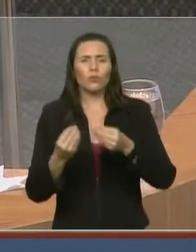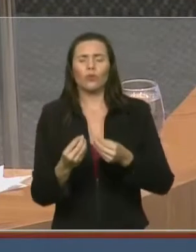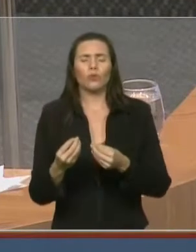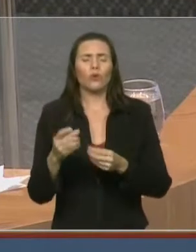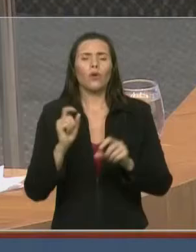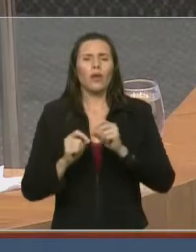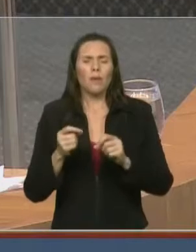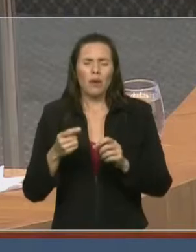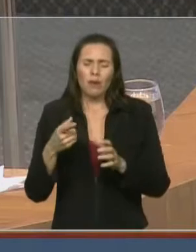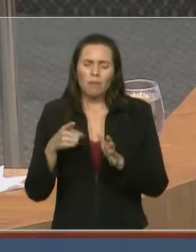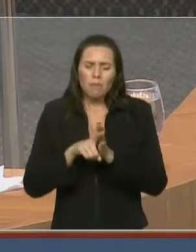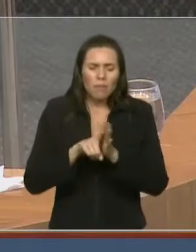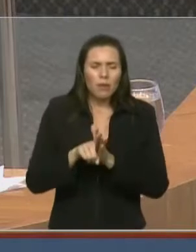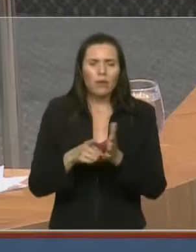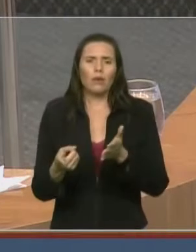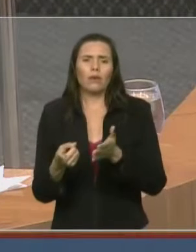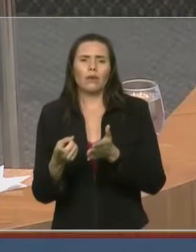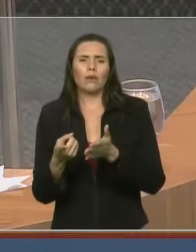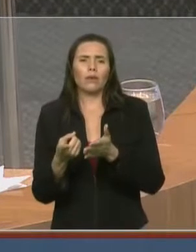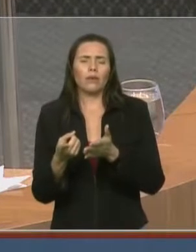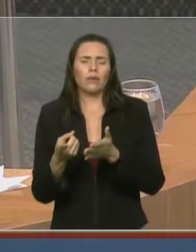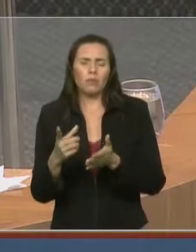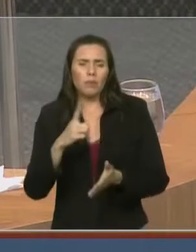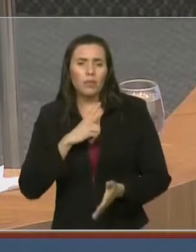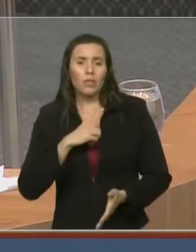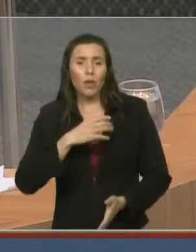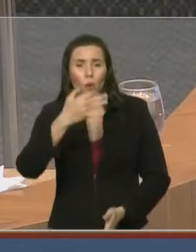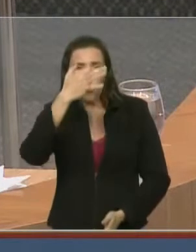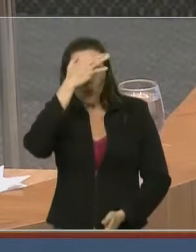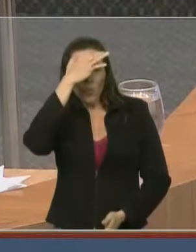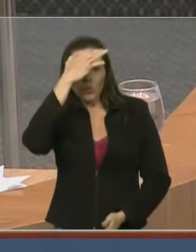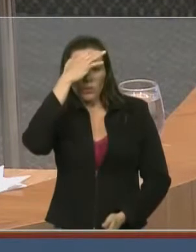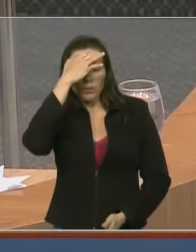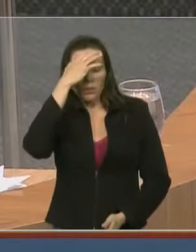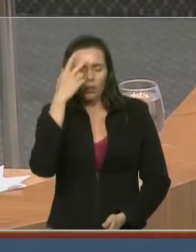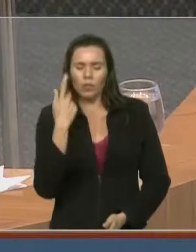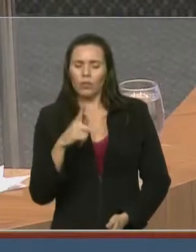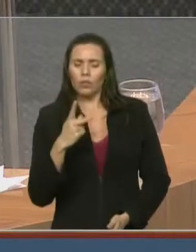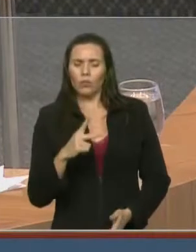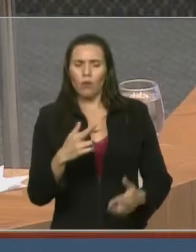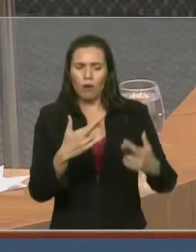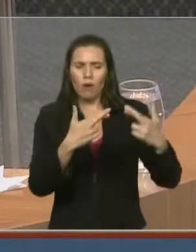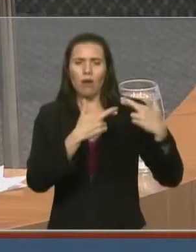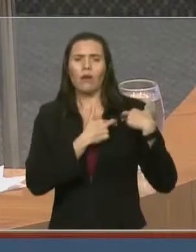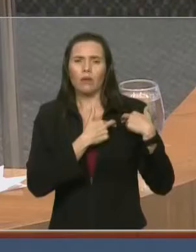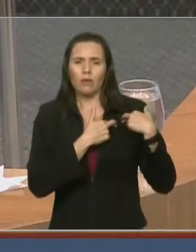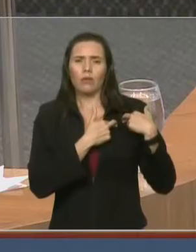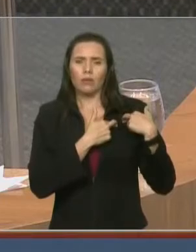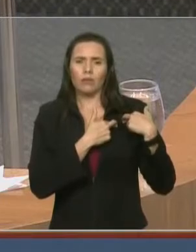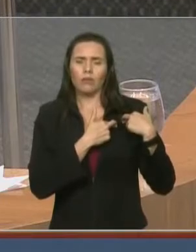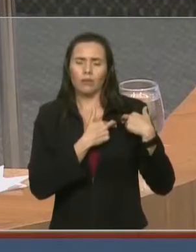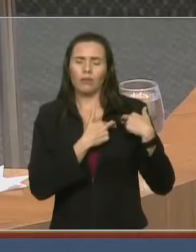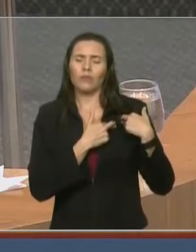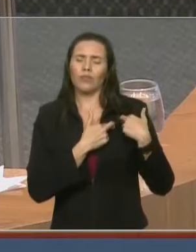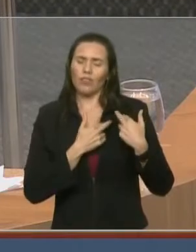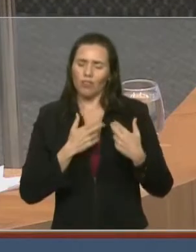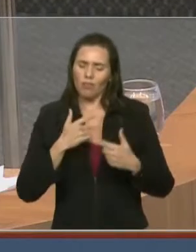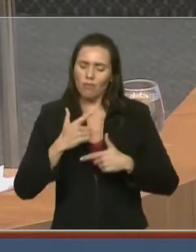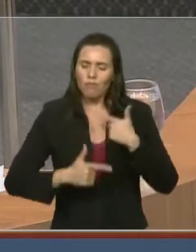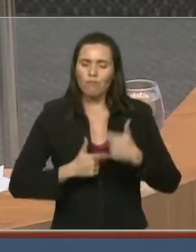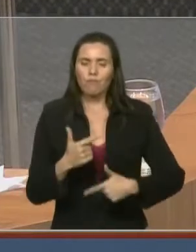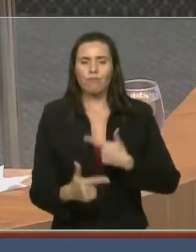consciência mais viva de suas responsabilidades e de uma ação mais efetiva na luta dos seus